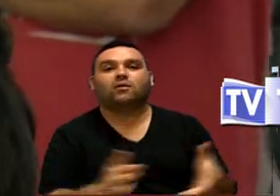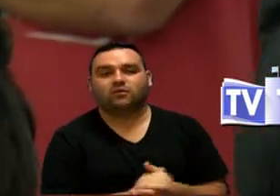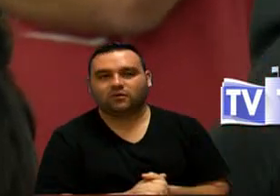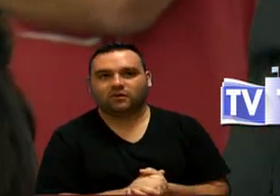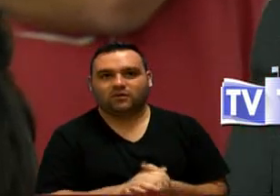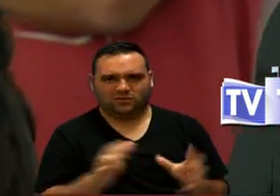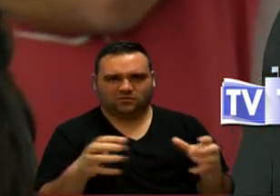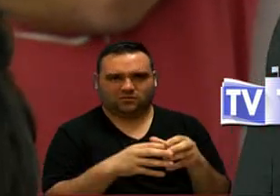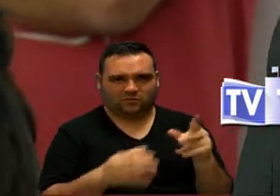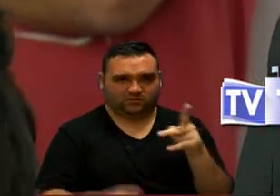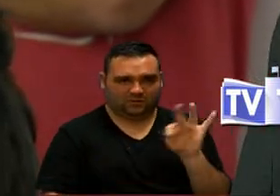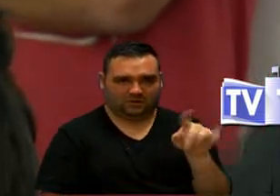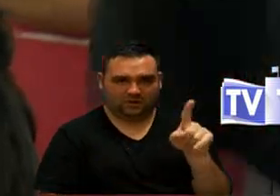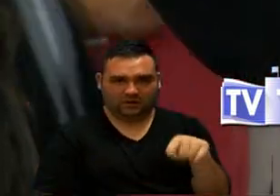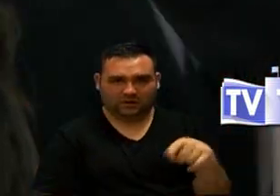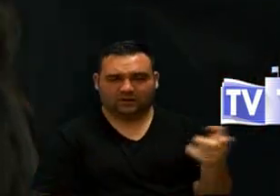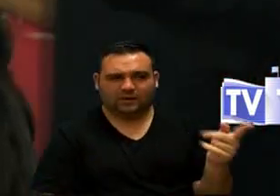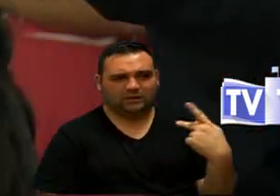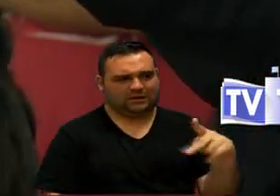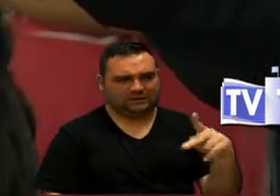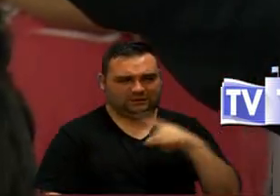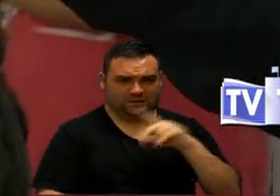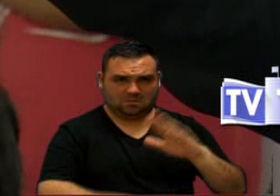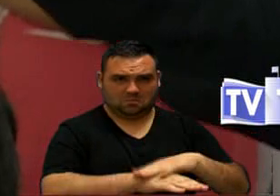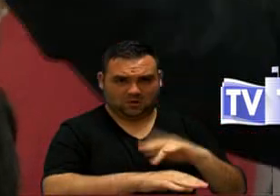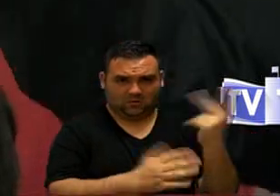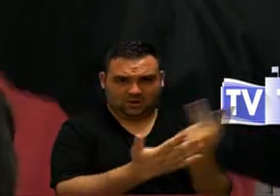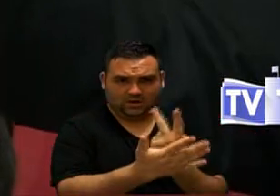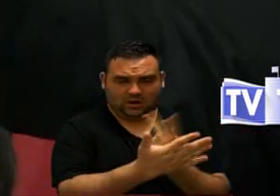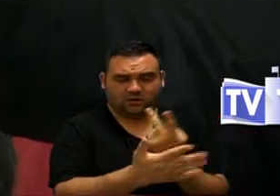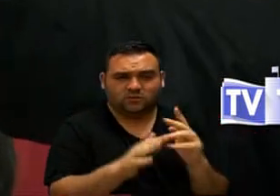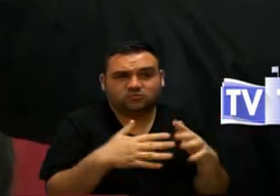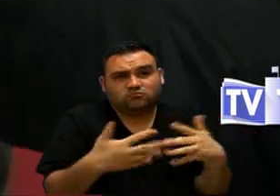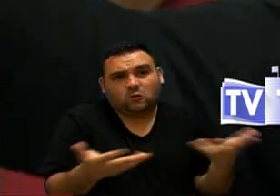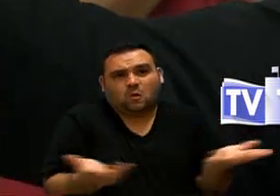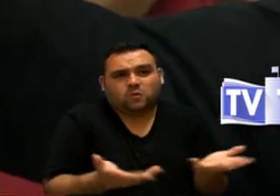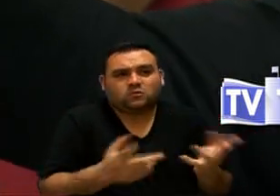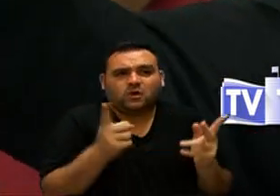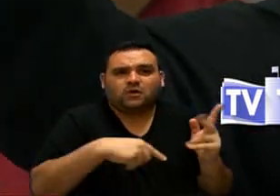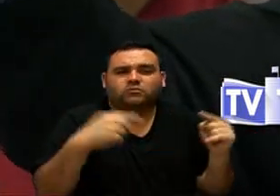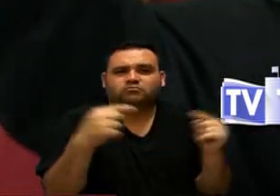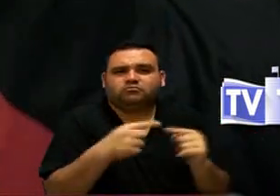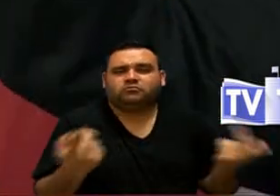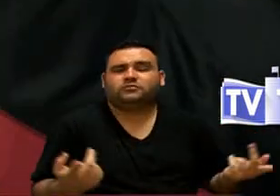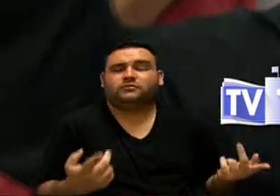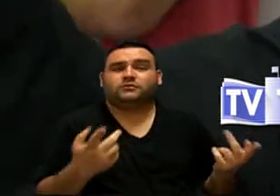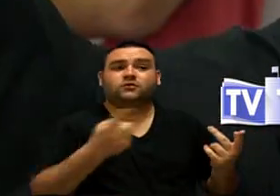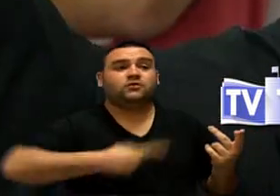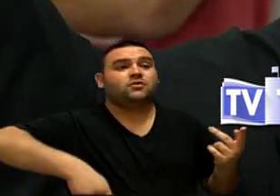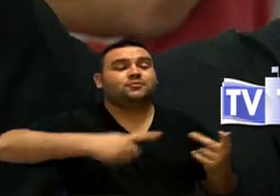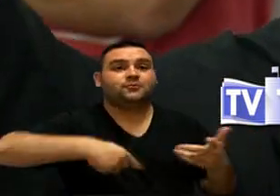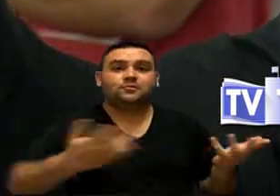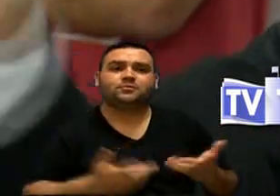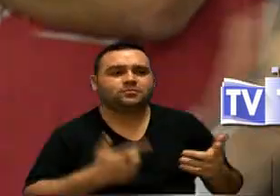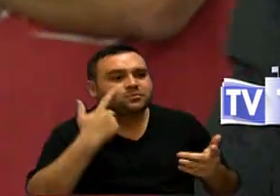A turma do PT, que fez o que fez? Então, essa é a questão. Nós estamos